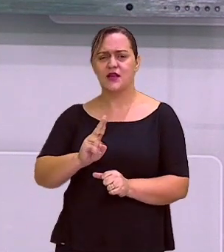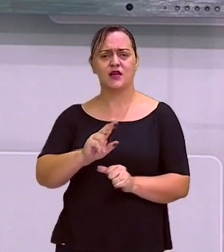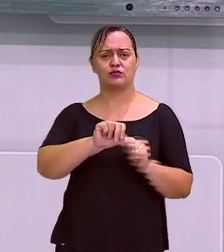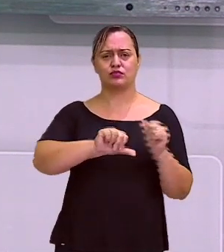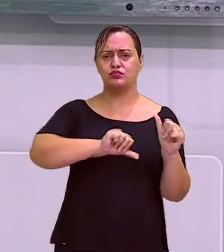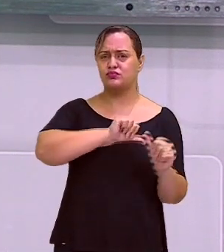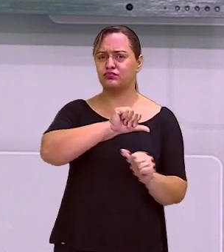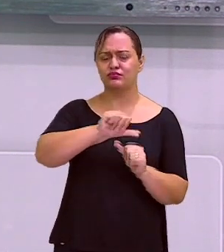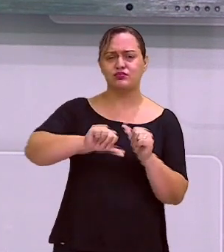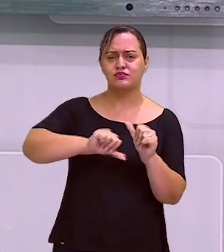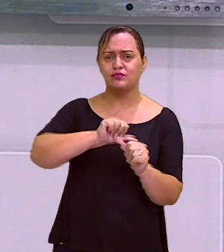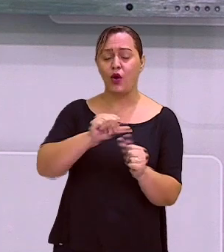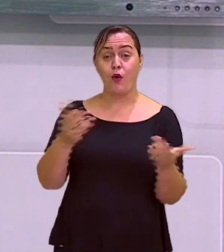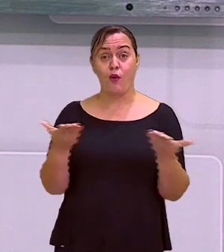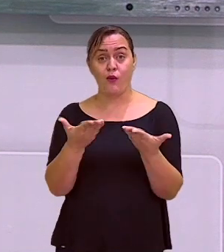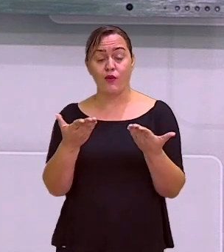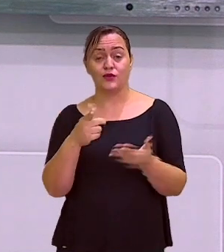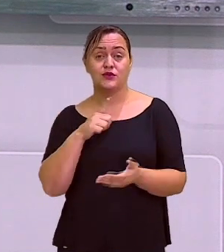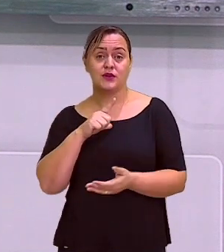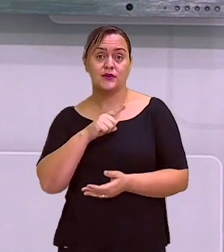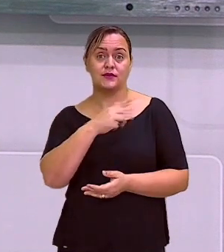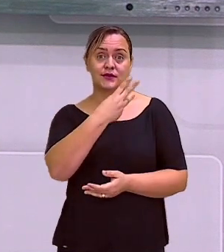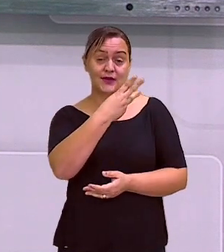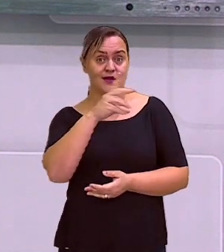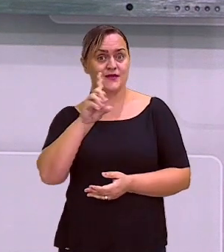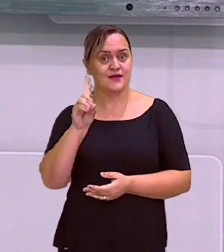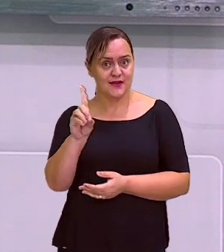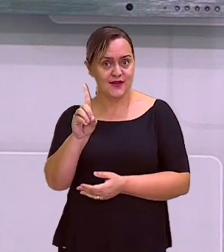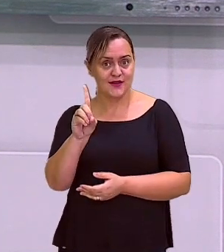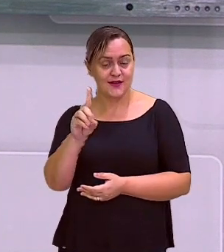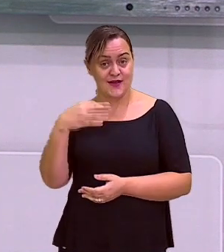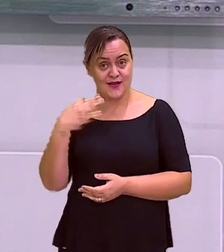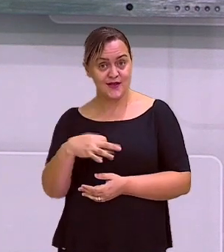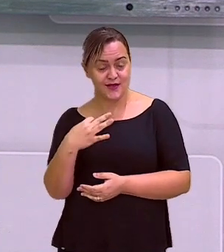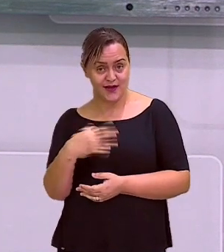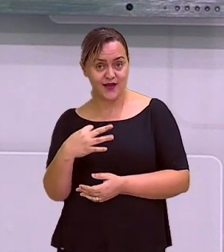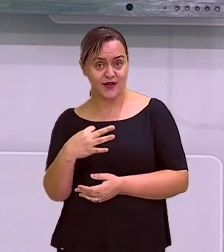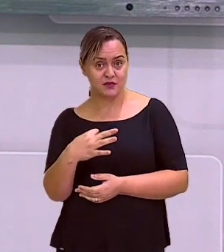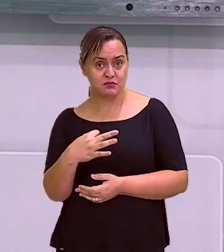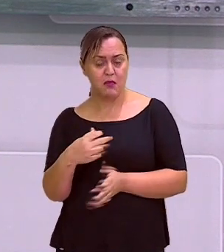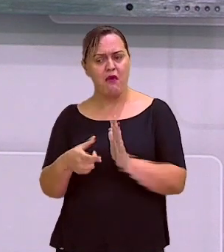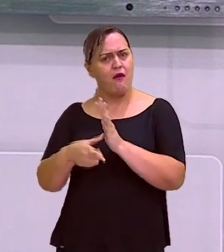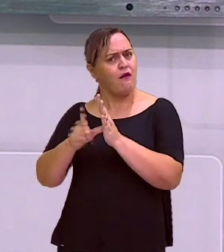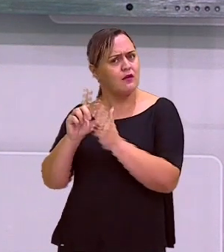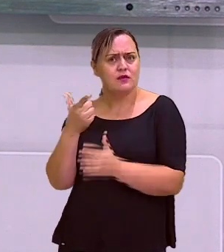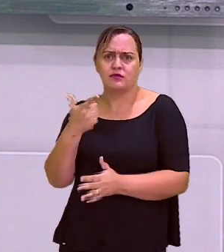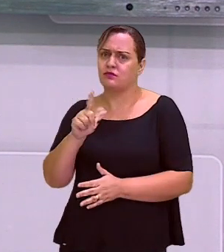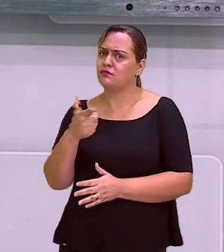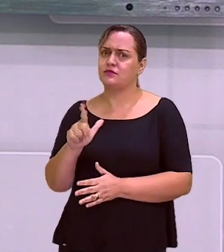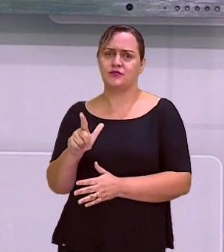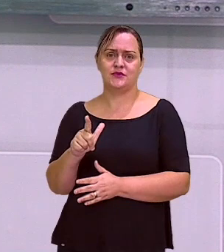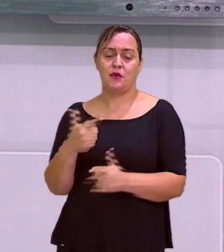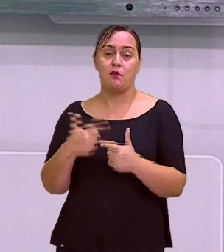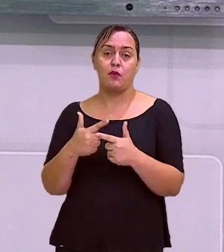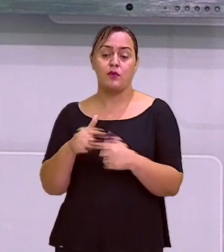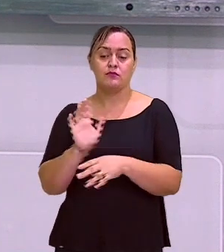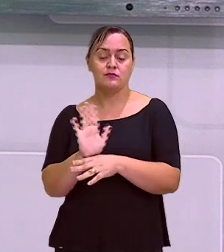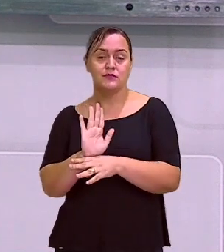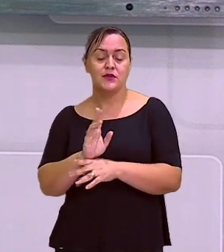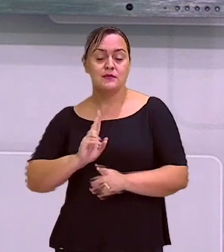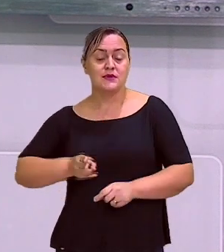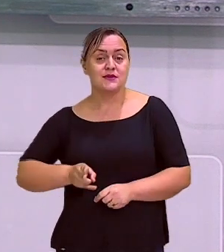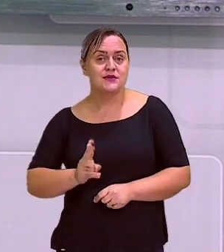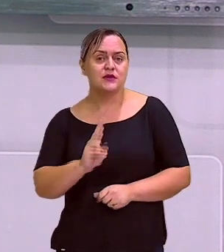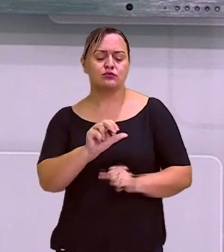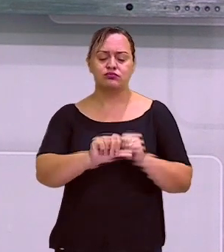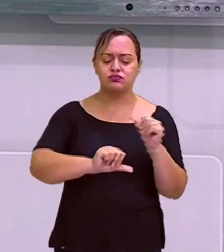mas antes não tínhamos, né? Então, toda arte se transforma, assim como nós homens, como nós seres humanos. A arte